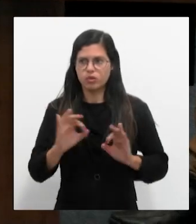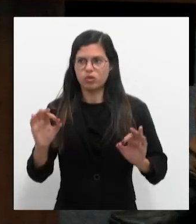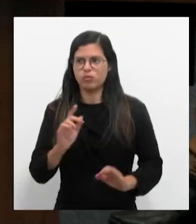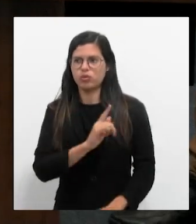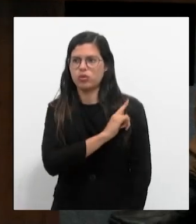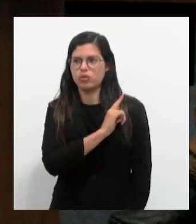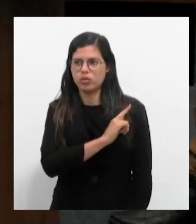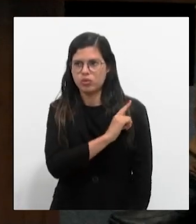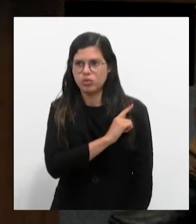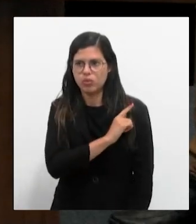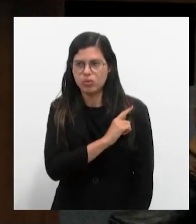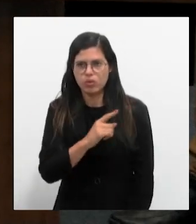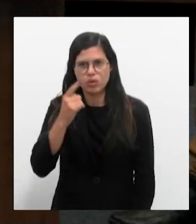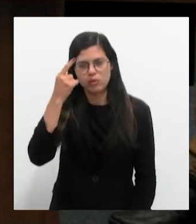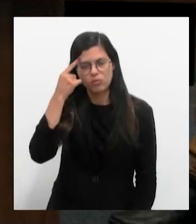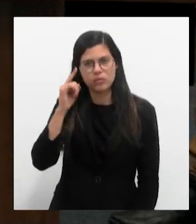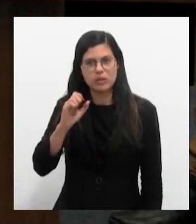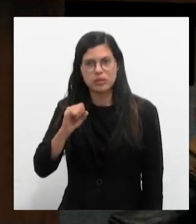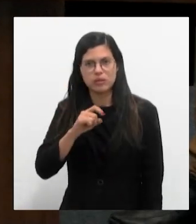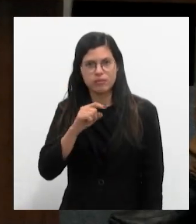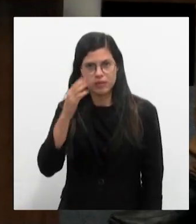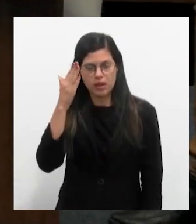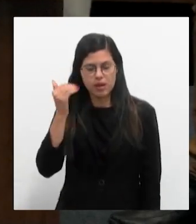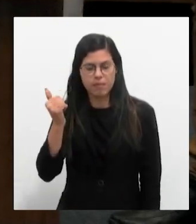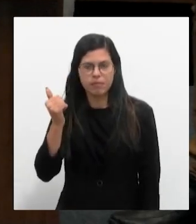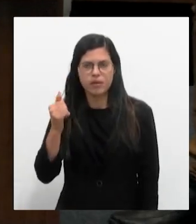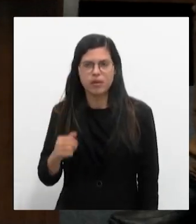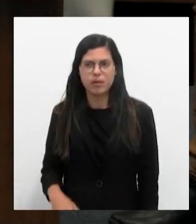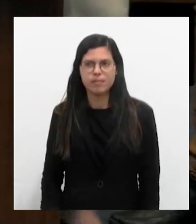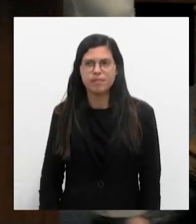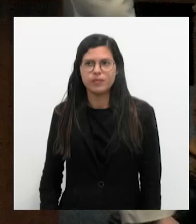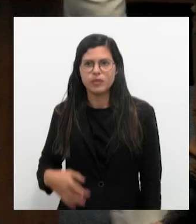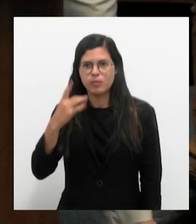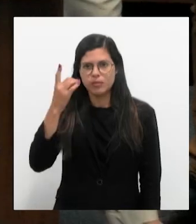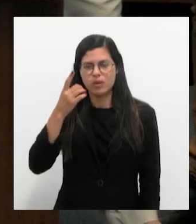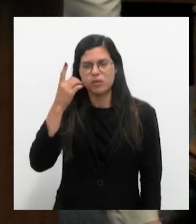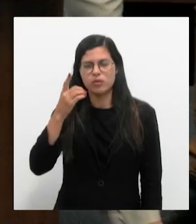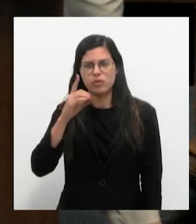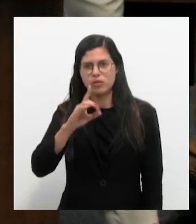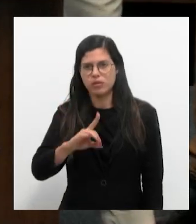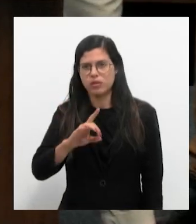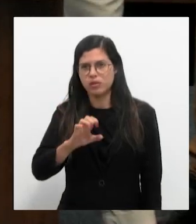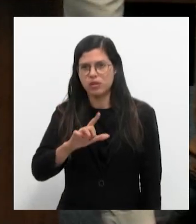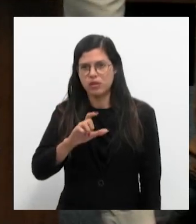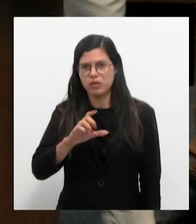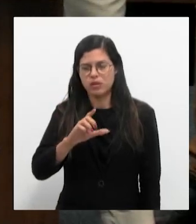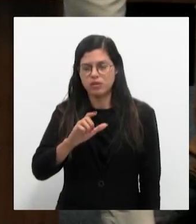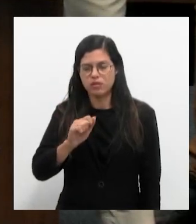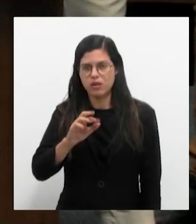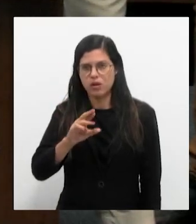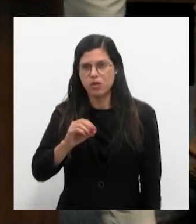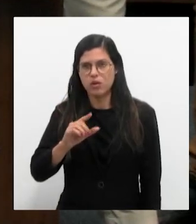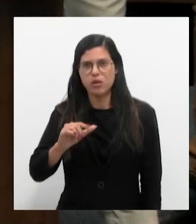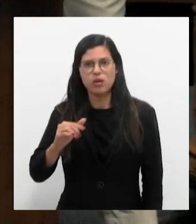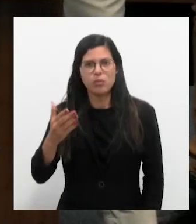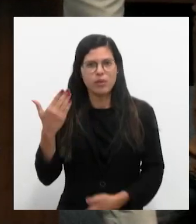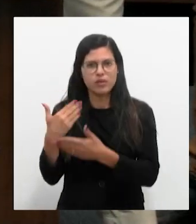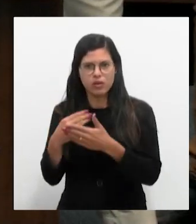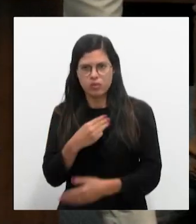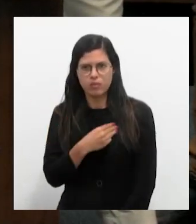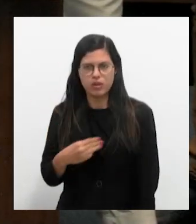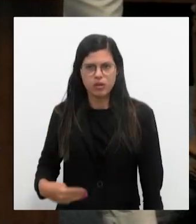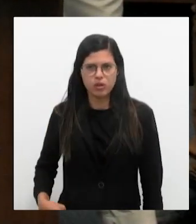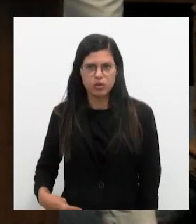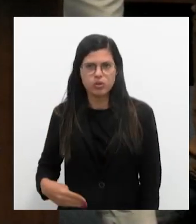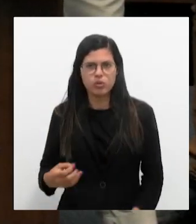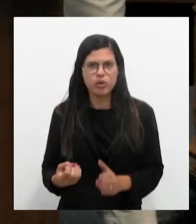não sei se você sabe, deputado Delaroli, quando eu fui ministro e criei o Fundo Amazônia, o Bandeira de Melo